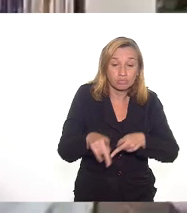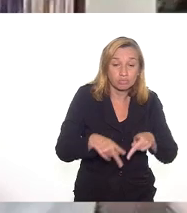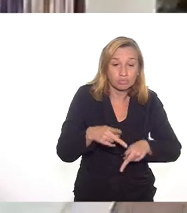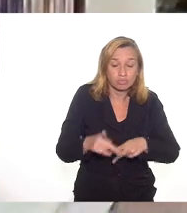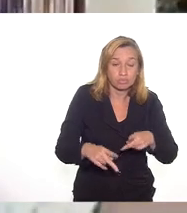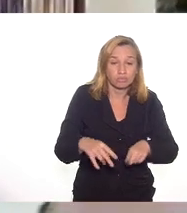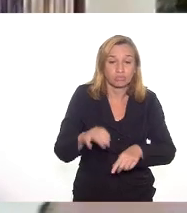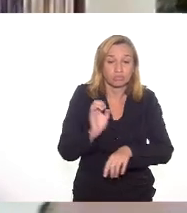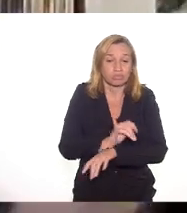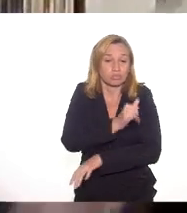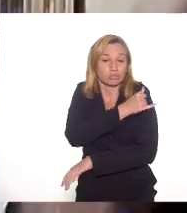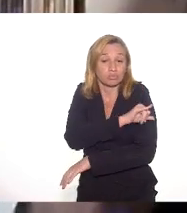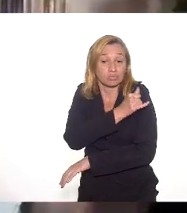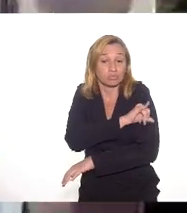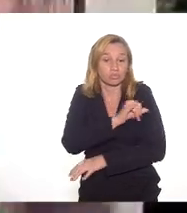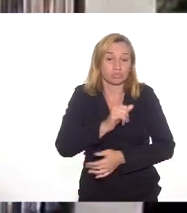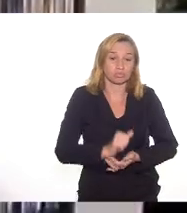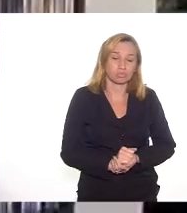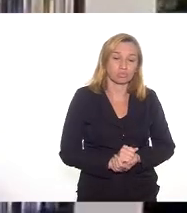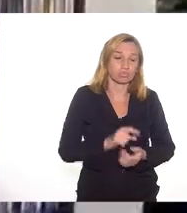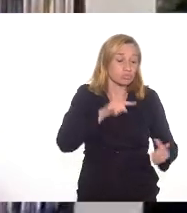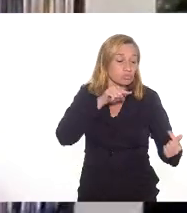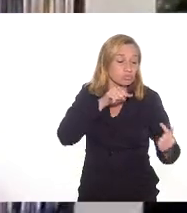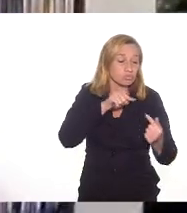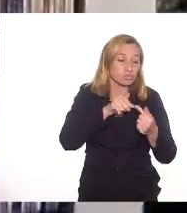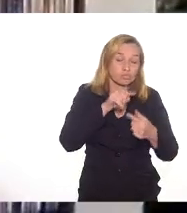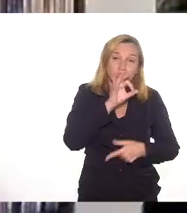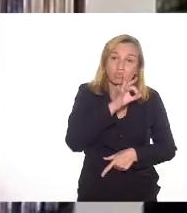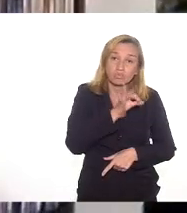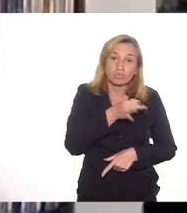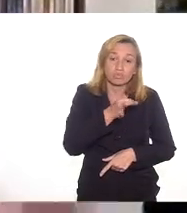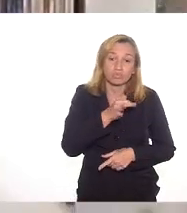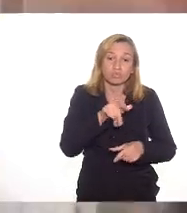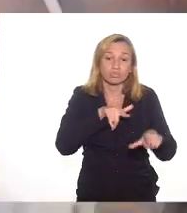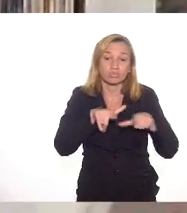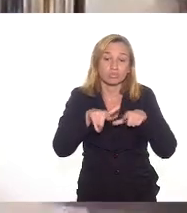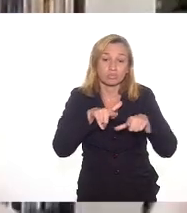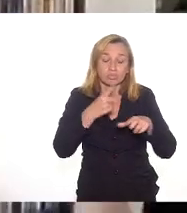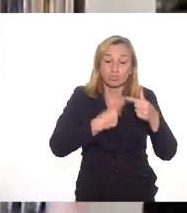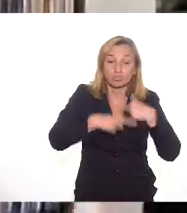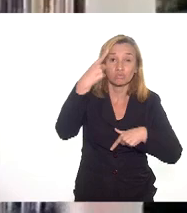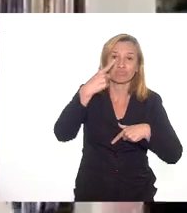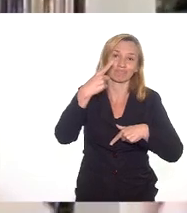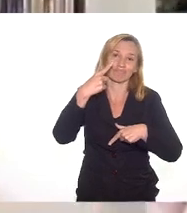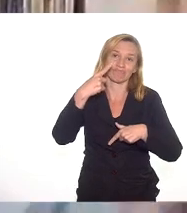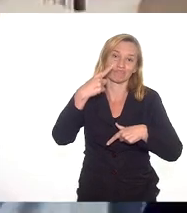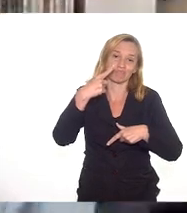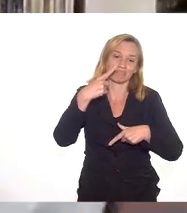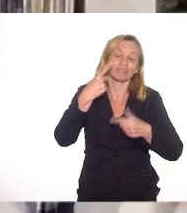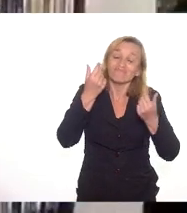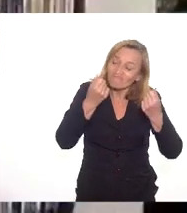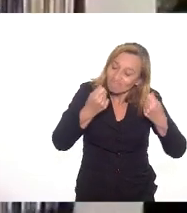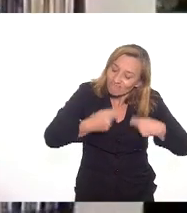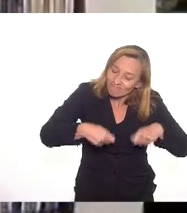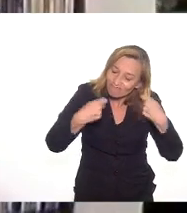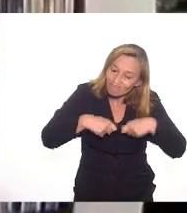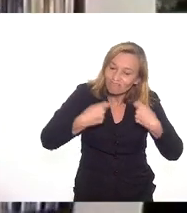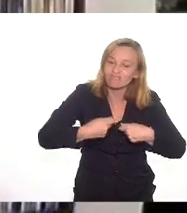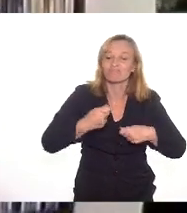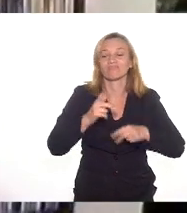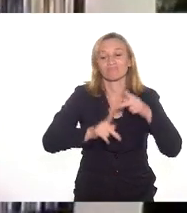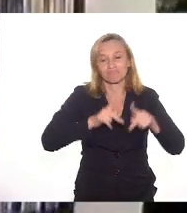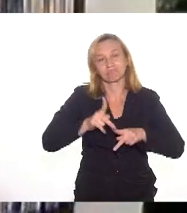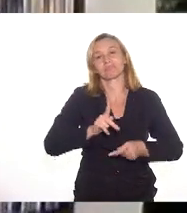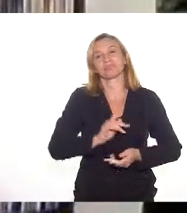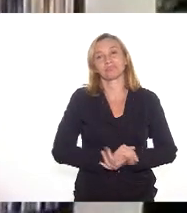em termos de ver objetivamente se trabalhar a superação das necessidades dessa